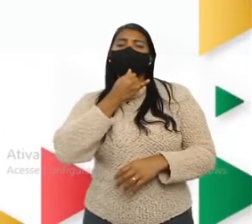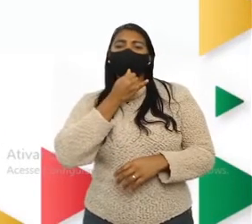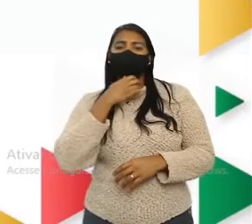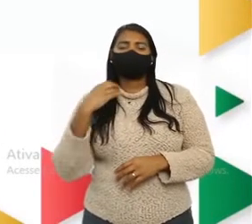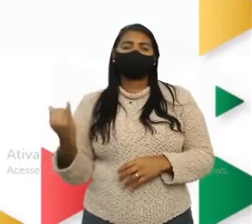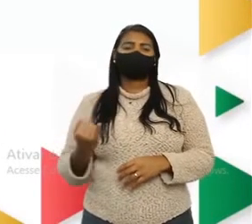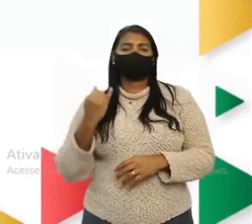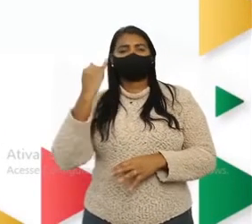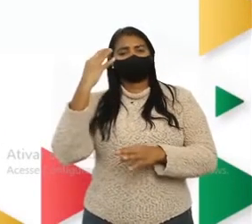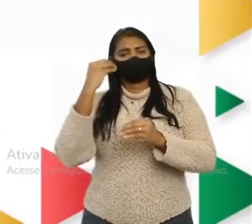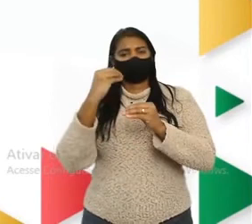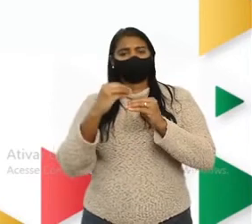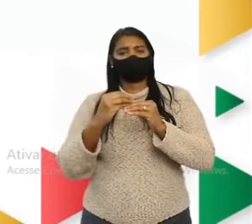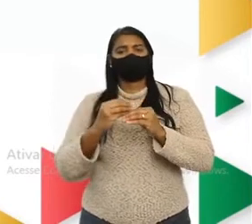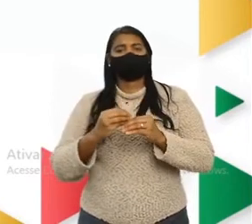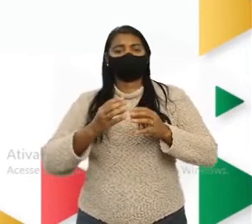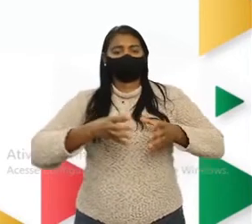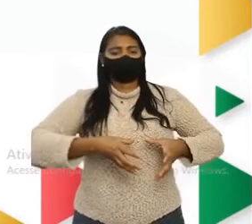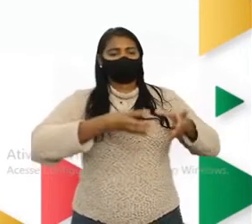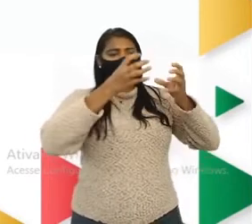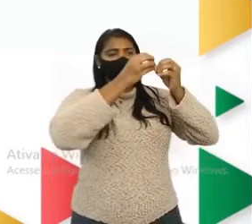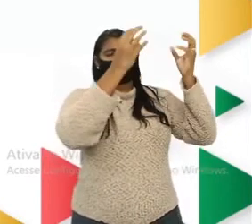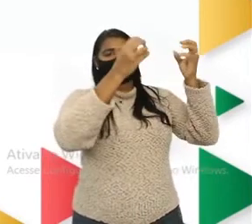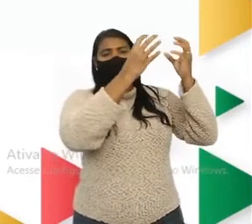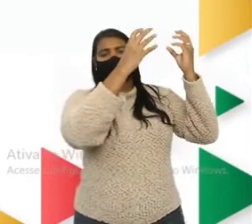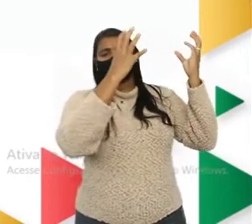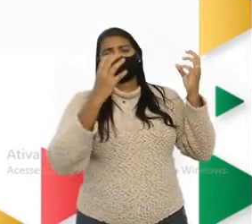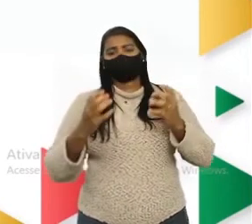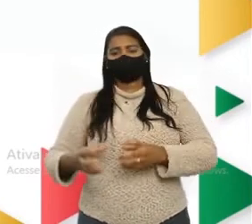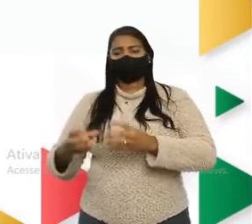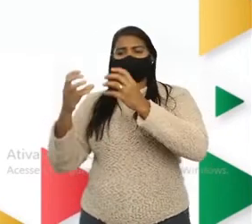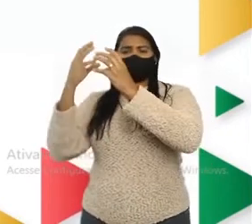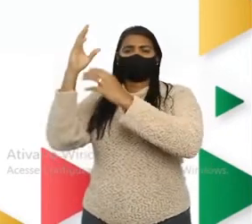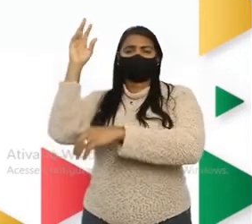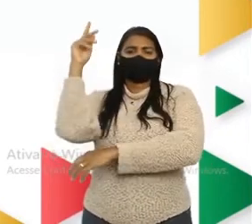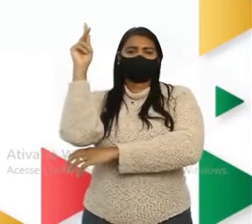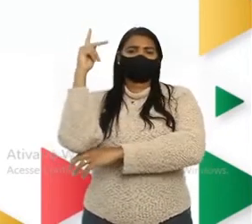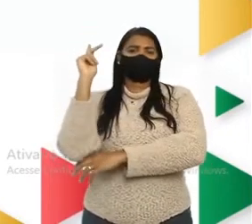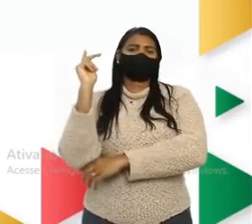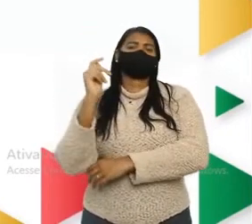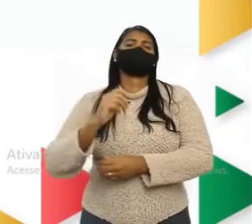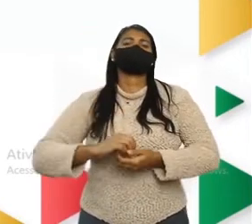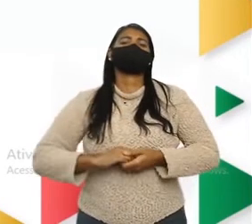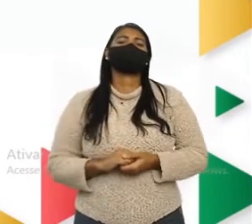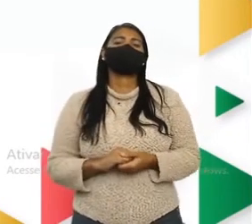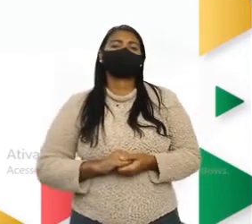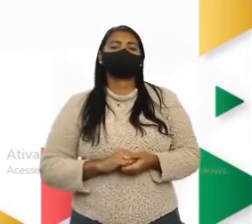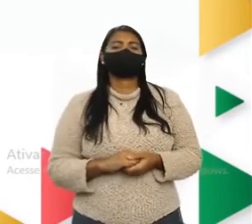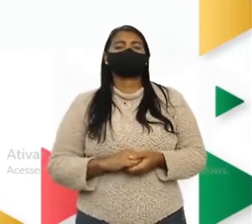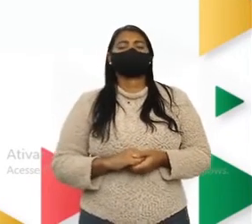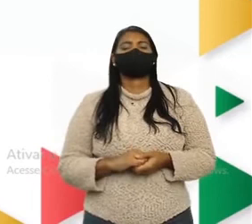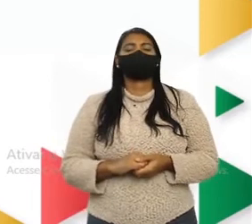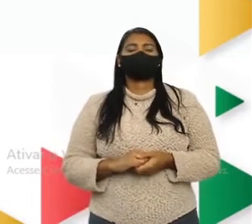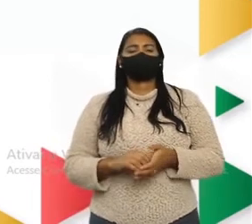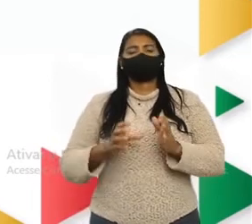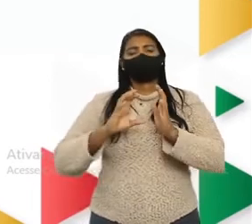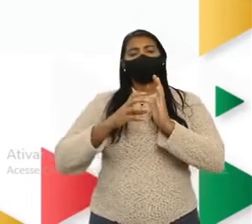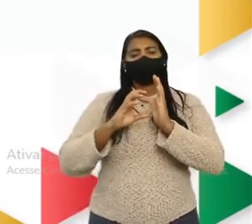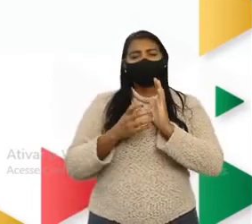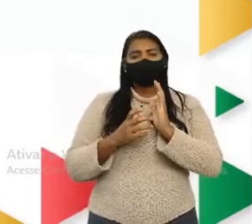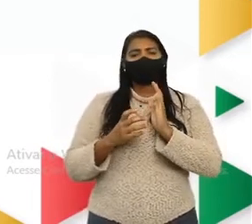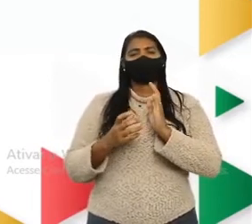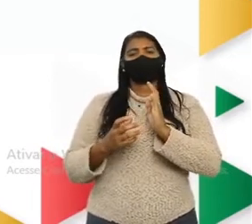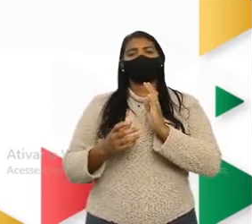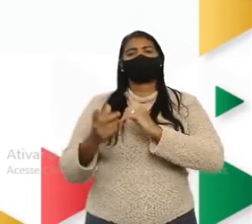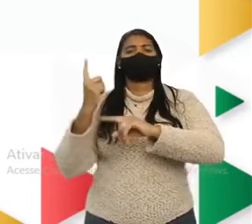conhecida como a cidade das chaminés, no qual as relações sociais capitalistas, isso já no período de